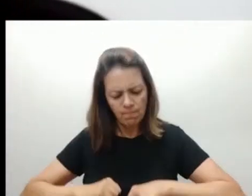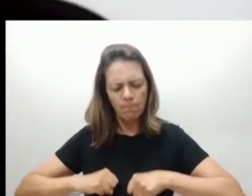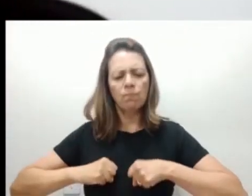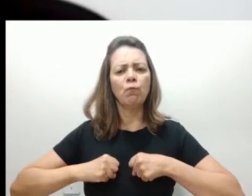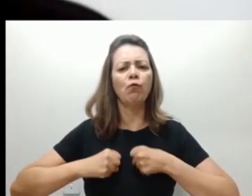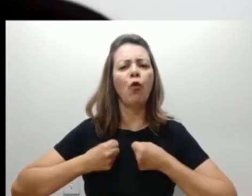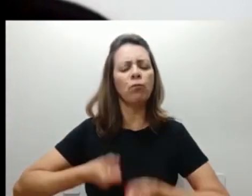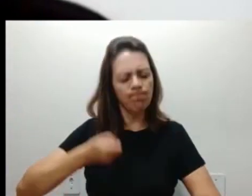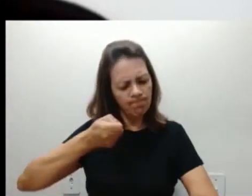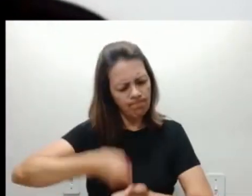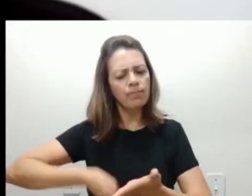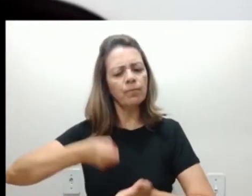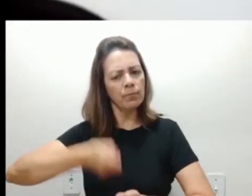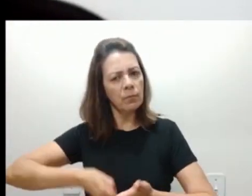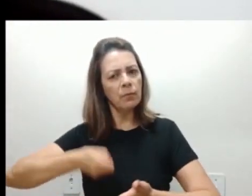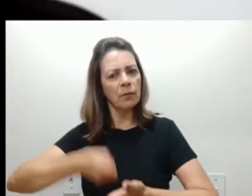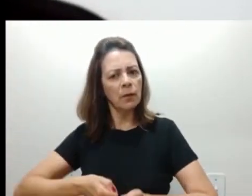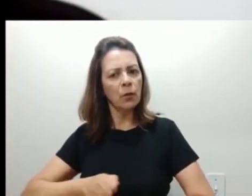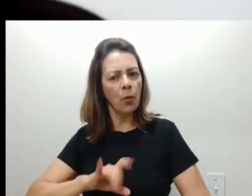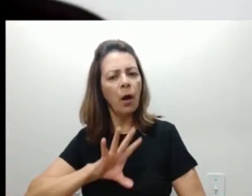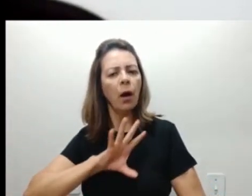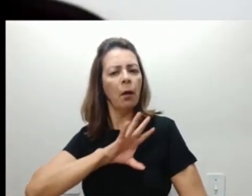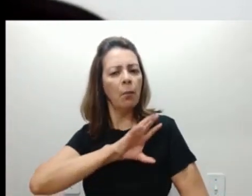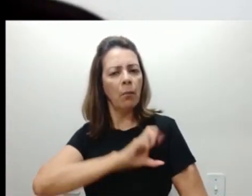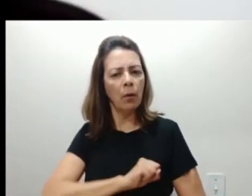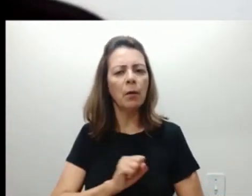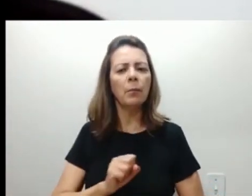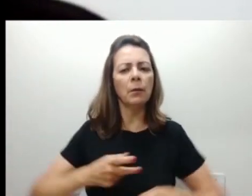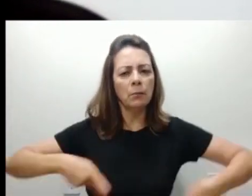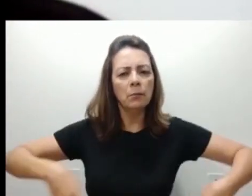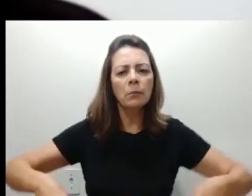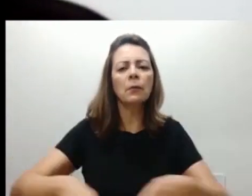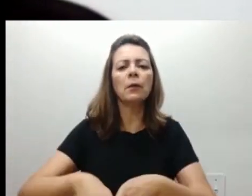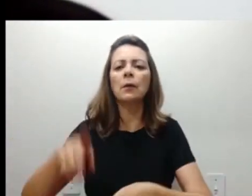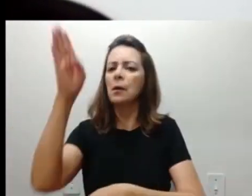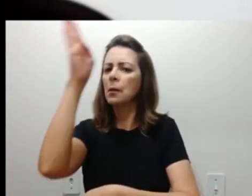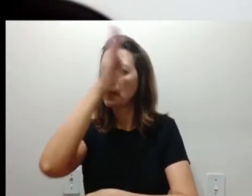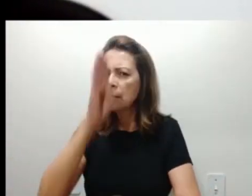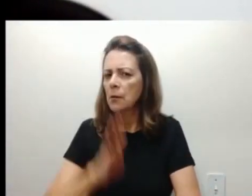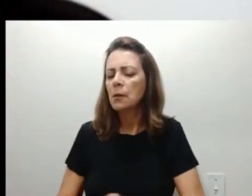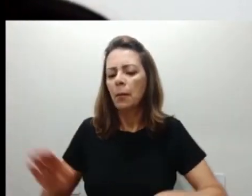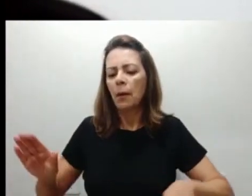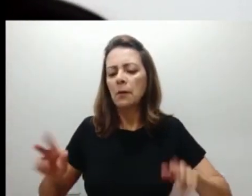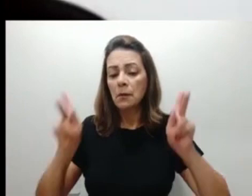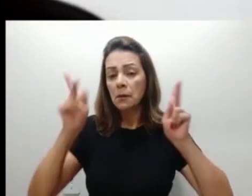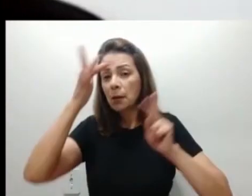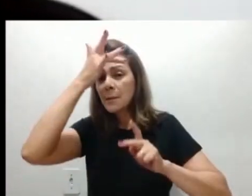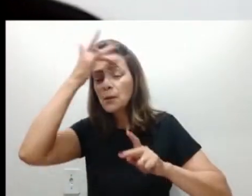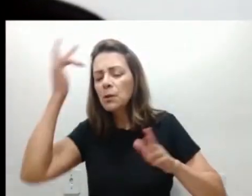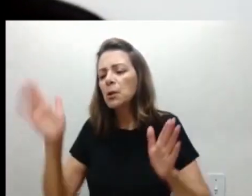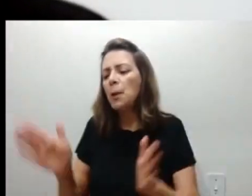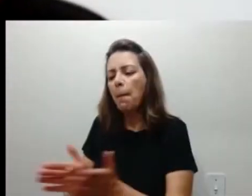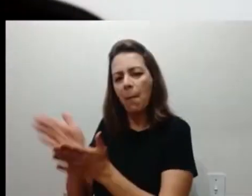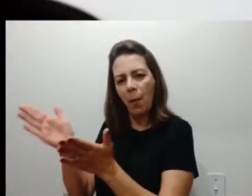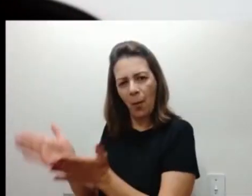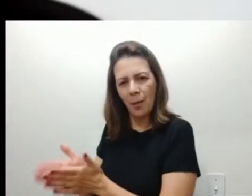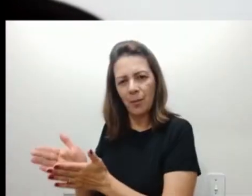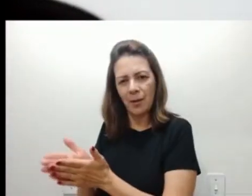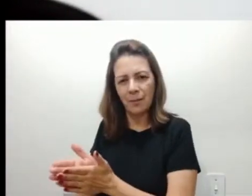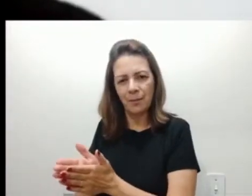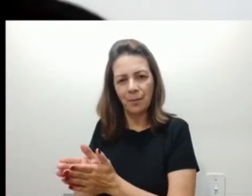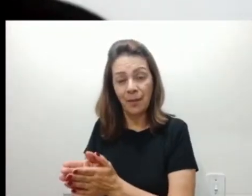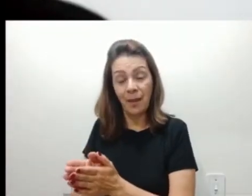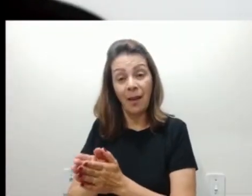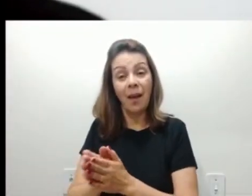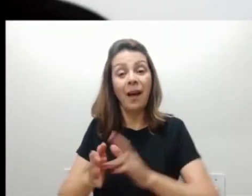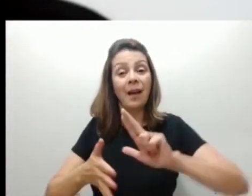e muito amor, né, pelo Brasil, pela população mais humilde. É muito bonito. E a UNILA não fica longe, né,